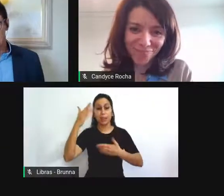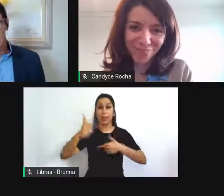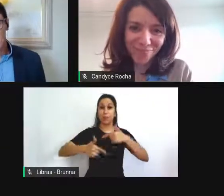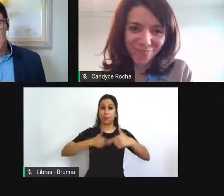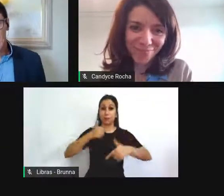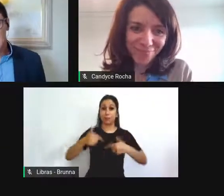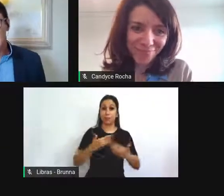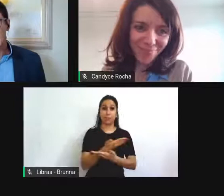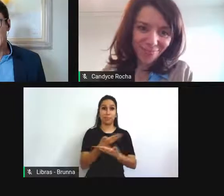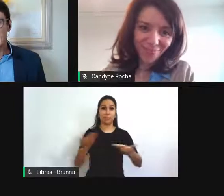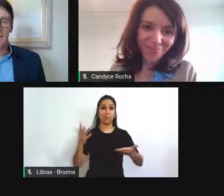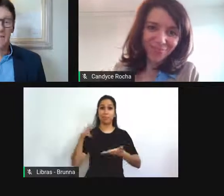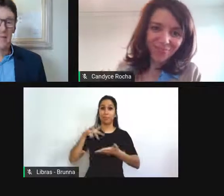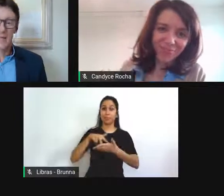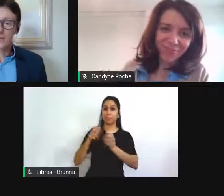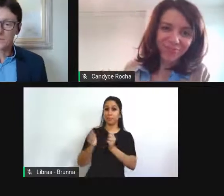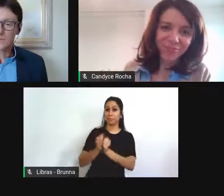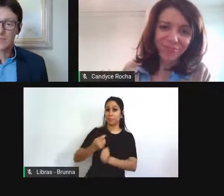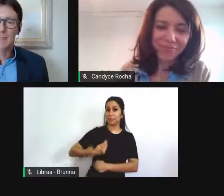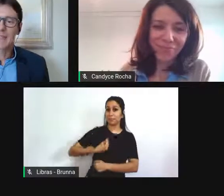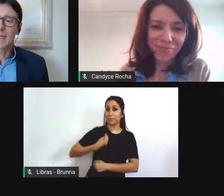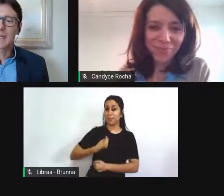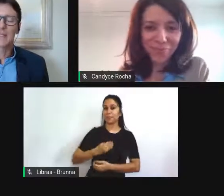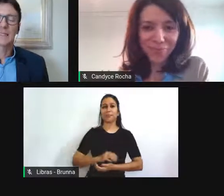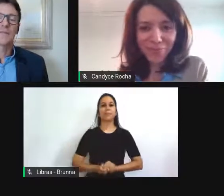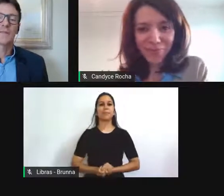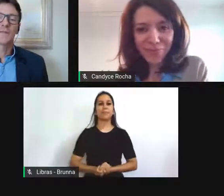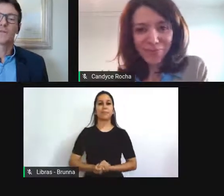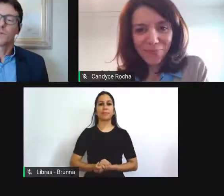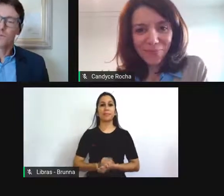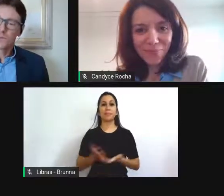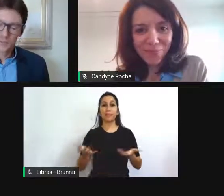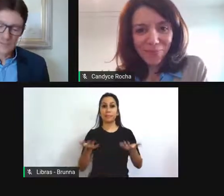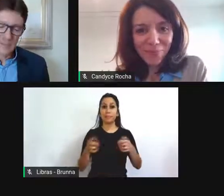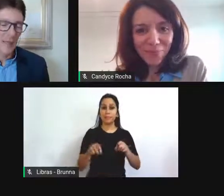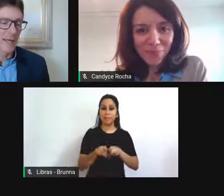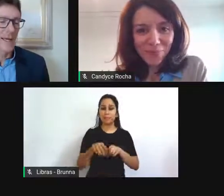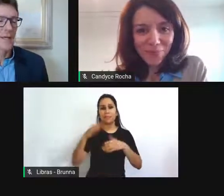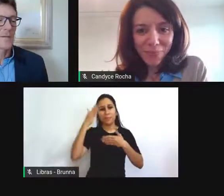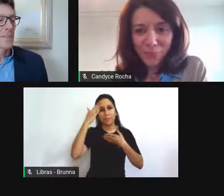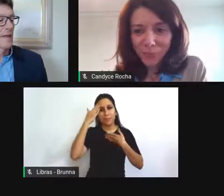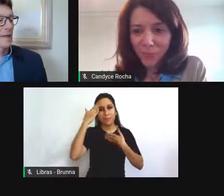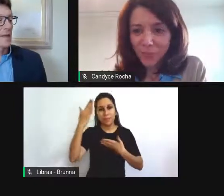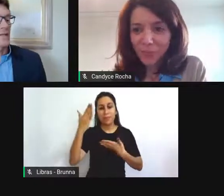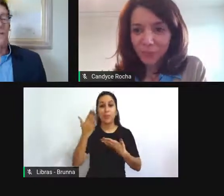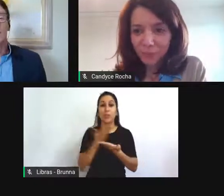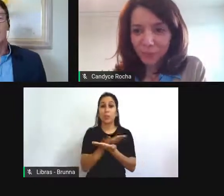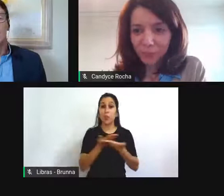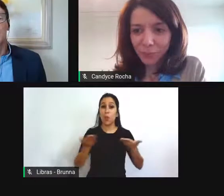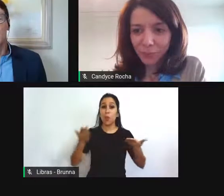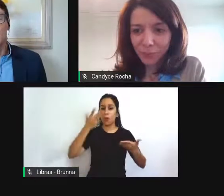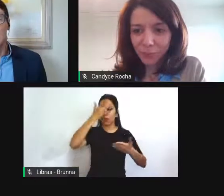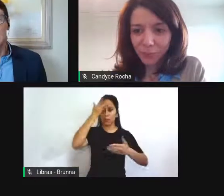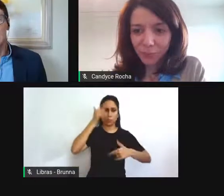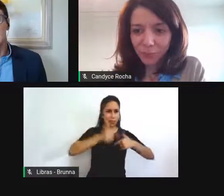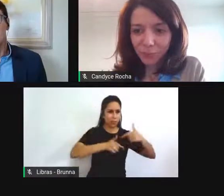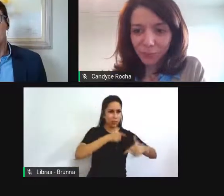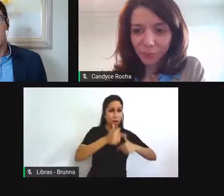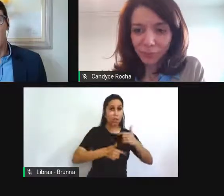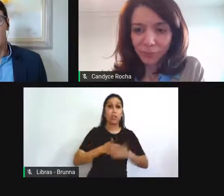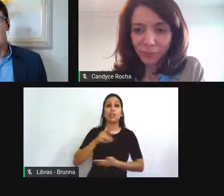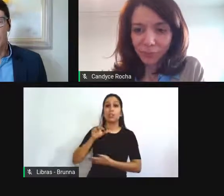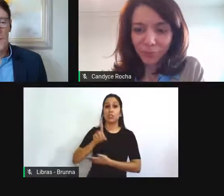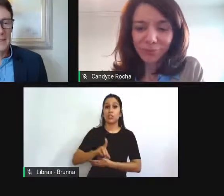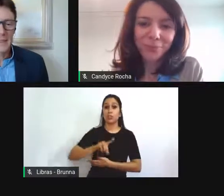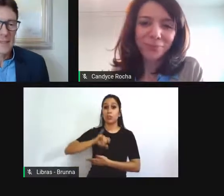hoje. Também quero finalizar agradecendo todos os que trabalharam, a nossa diretora Juliana, que sempre